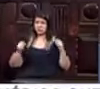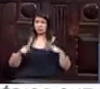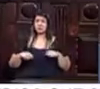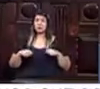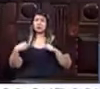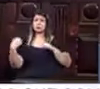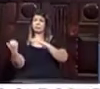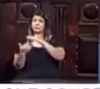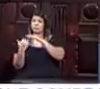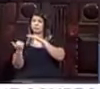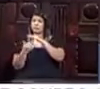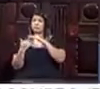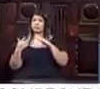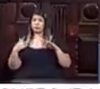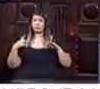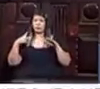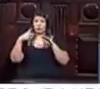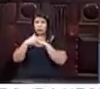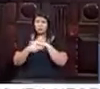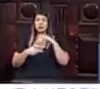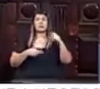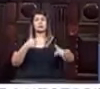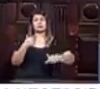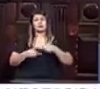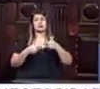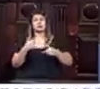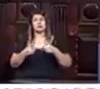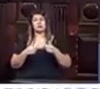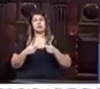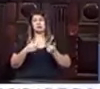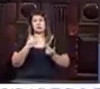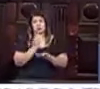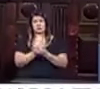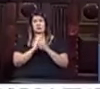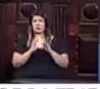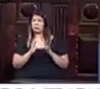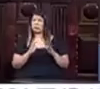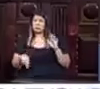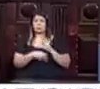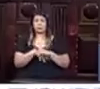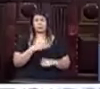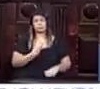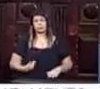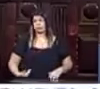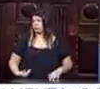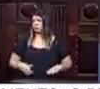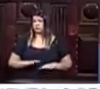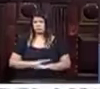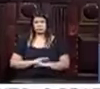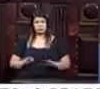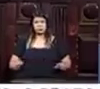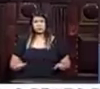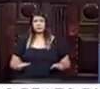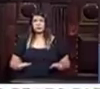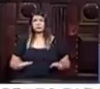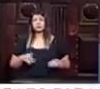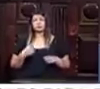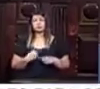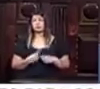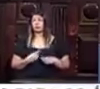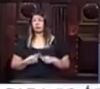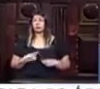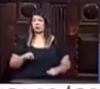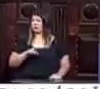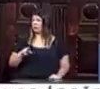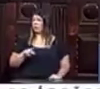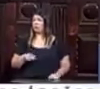das concessionárias cortarem os seus serviços para órgãos públicos essenciais. Porque não é possível que a gente